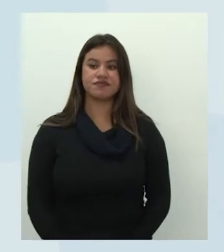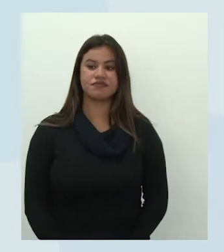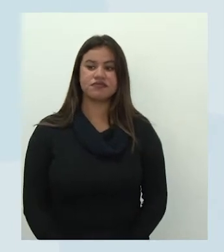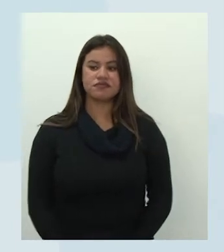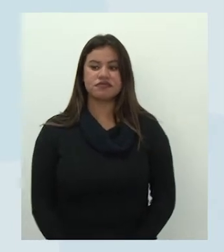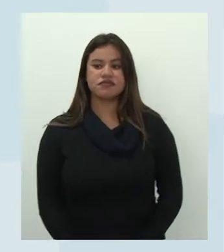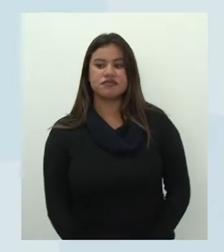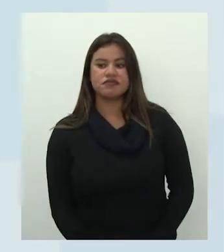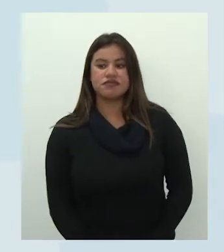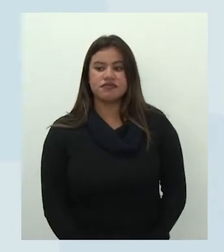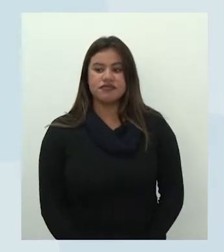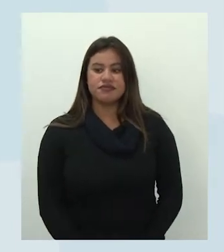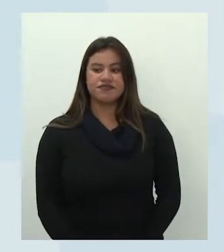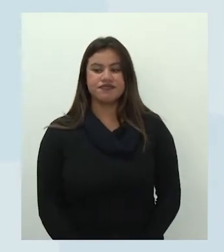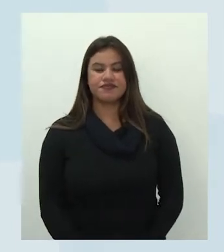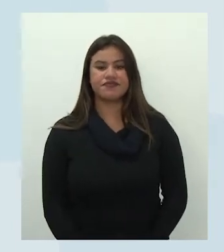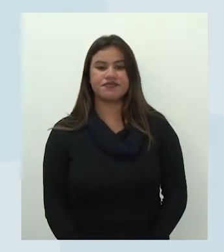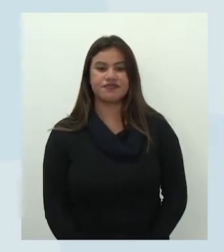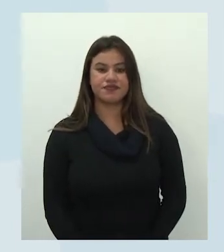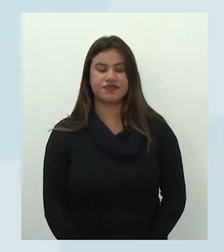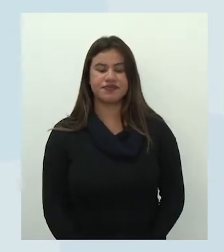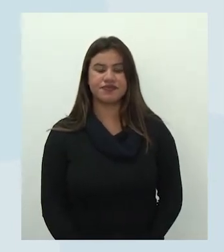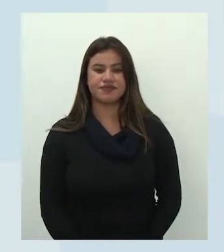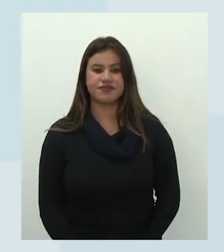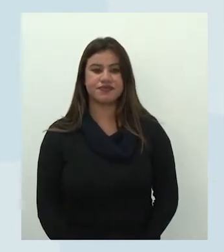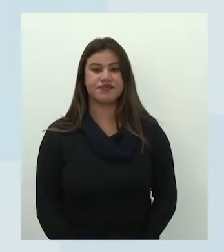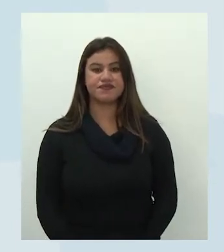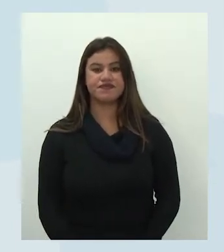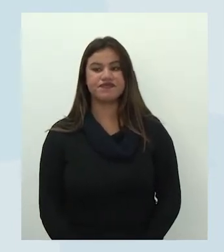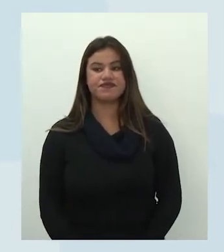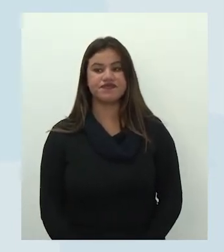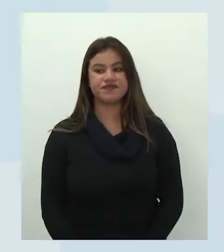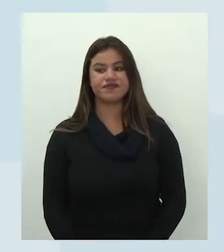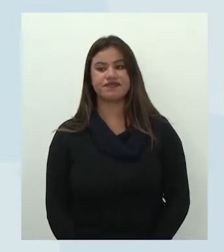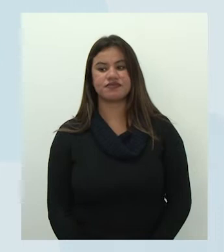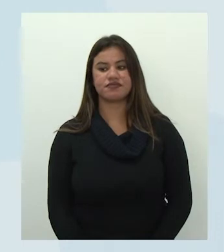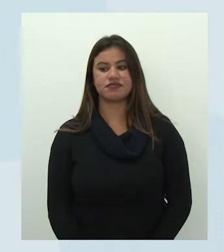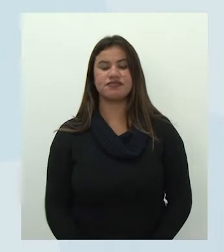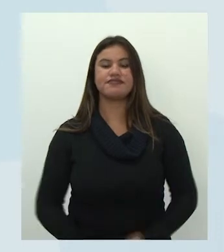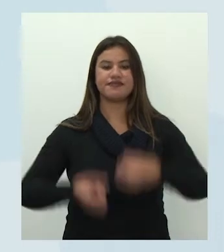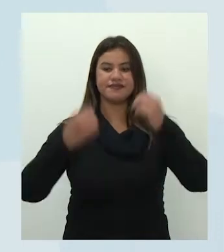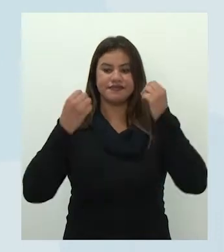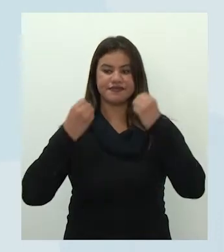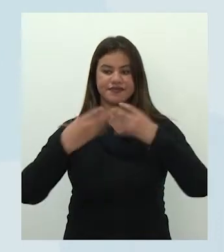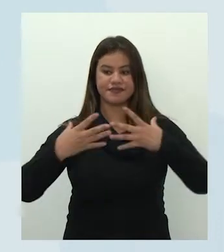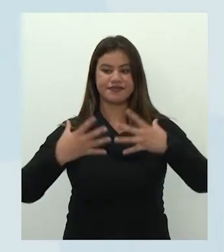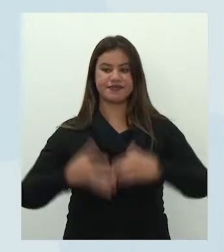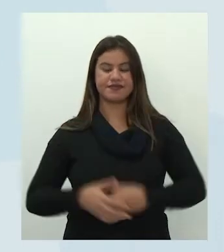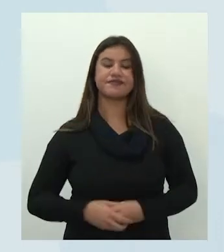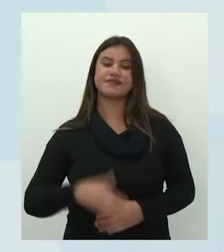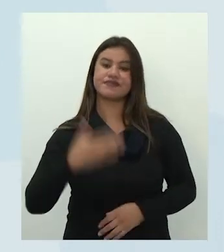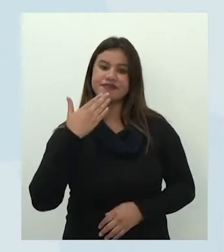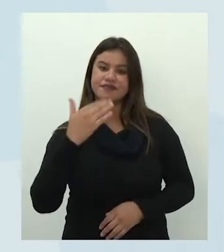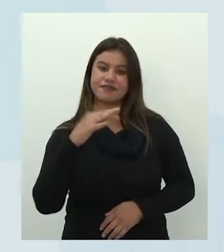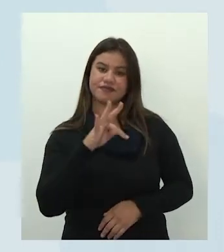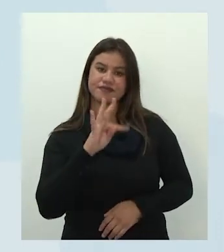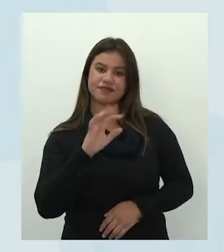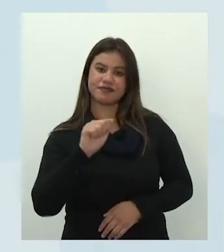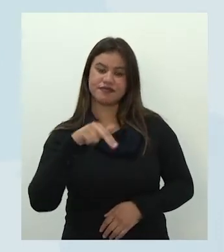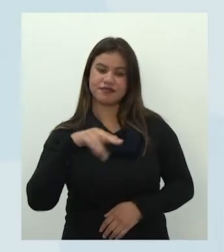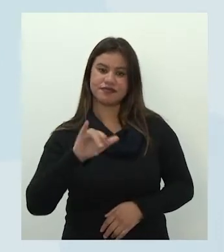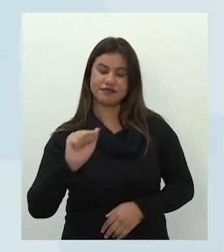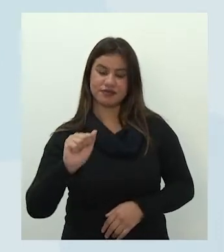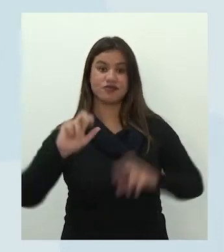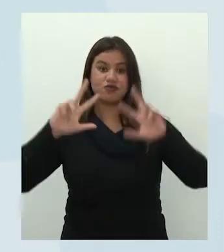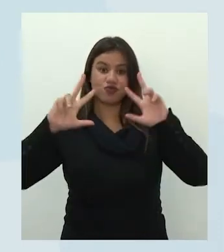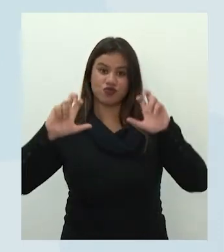beleza. Muito bem. Eu pedi para a Tânia dar esse nome, né,